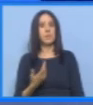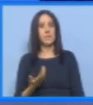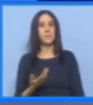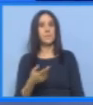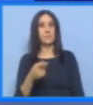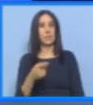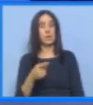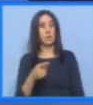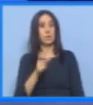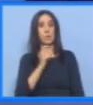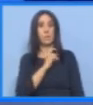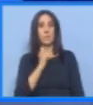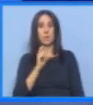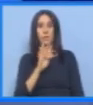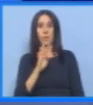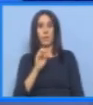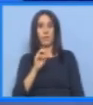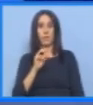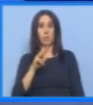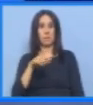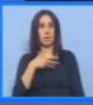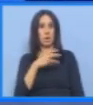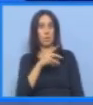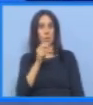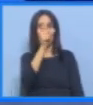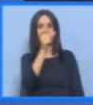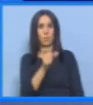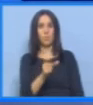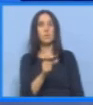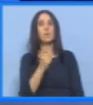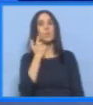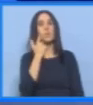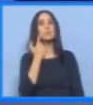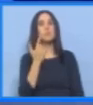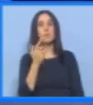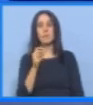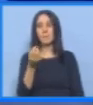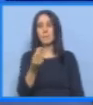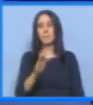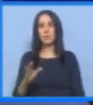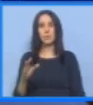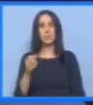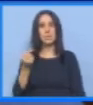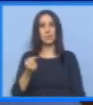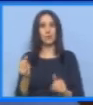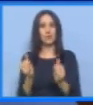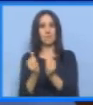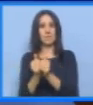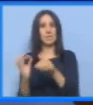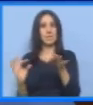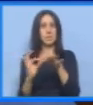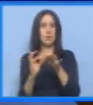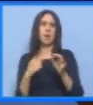a figura do Padre Formigão era conhecida por causa da ligação aos pastorinhos. Eu mesmo conhecia, mas